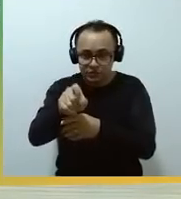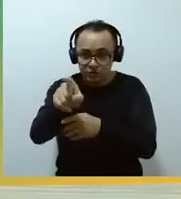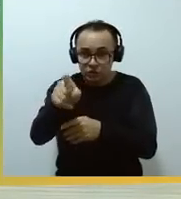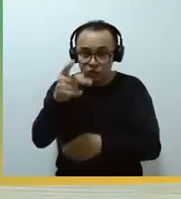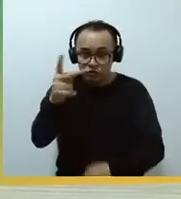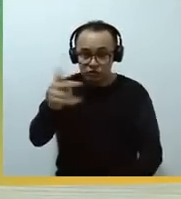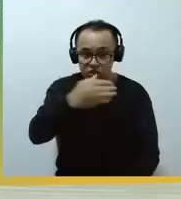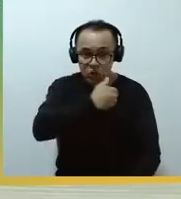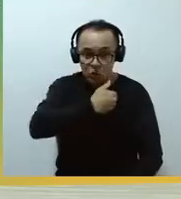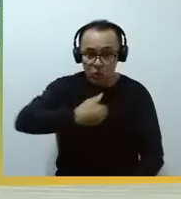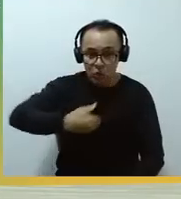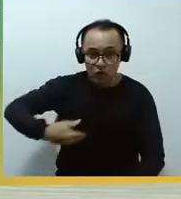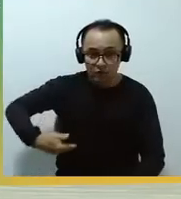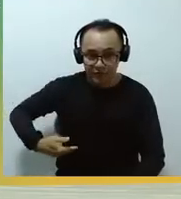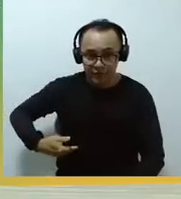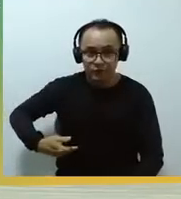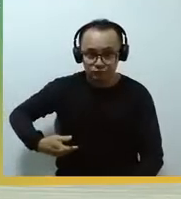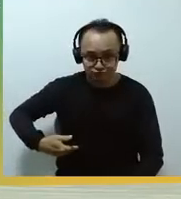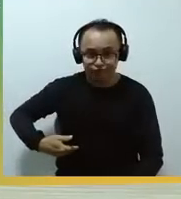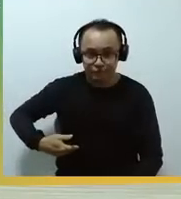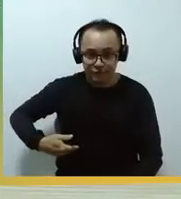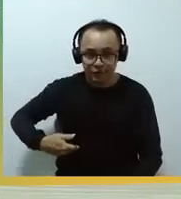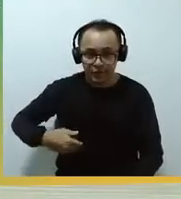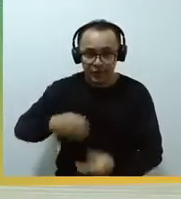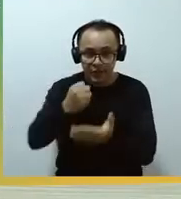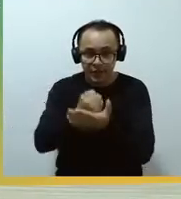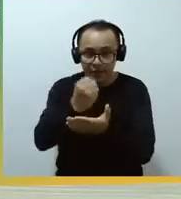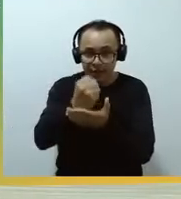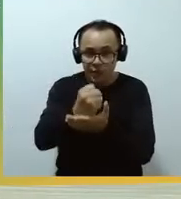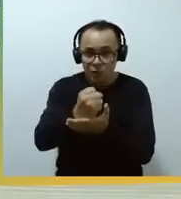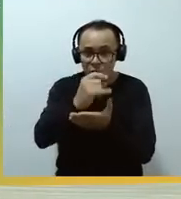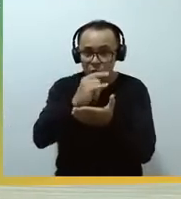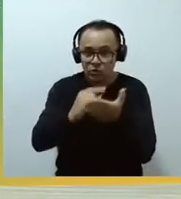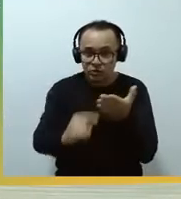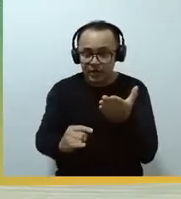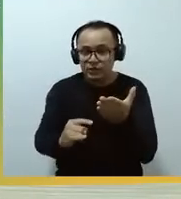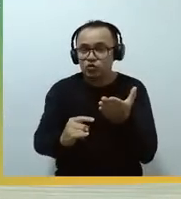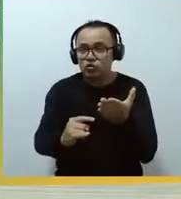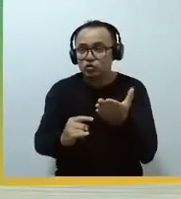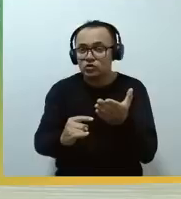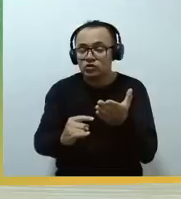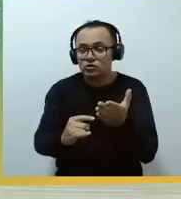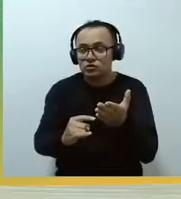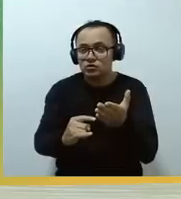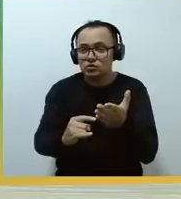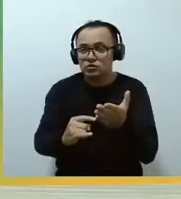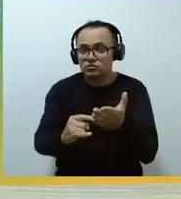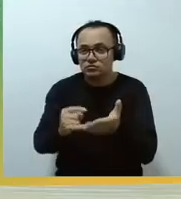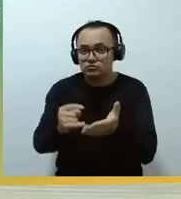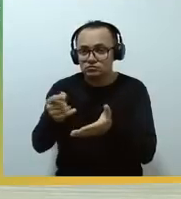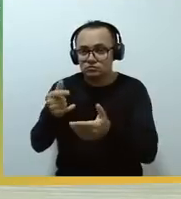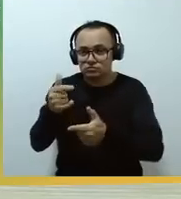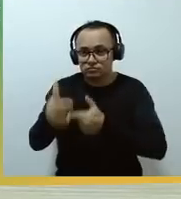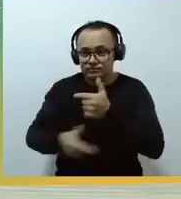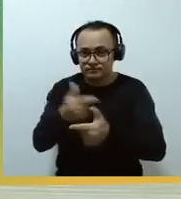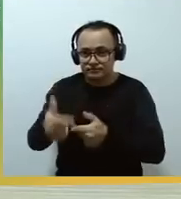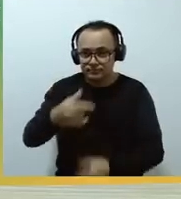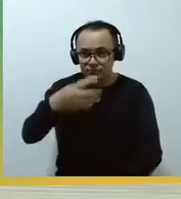E era um contrato que foi, é o contrato de prestação de serviço 40, de